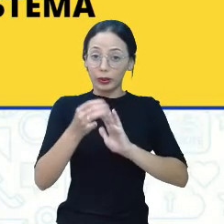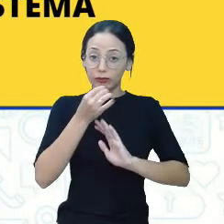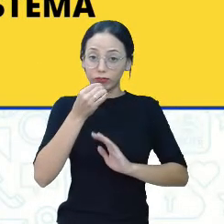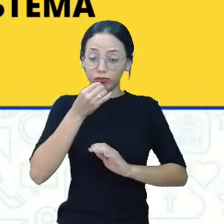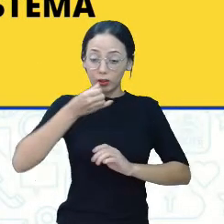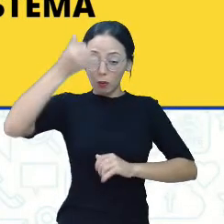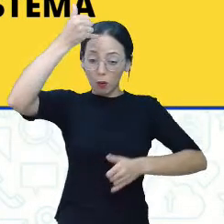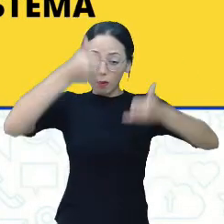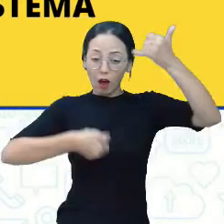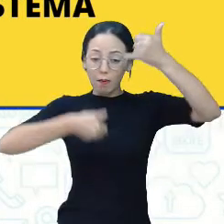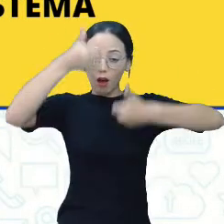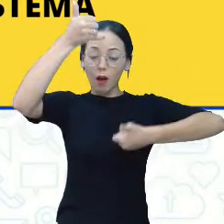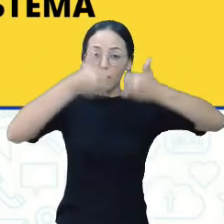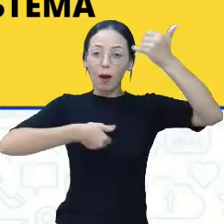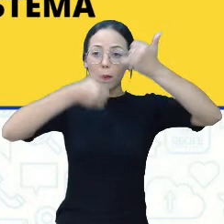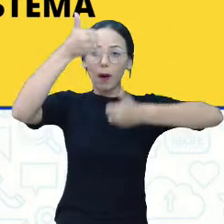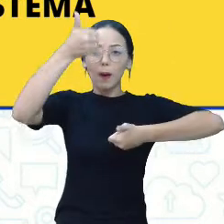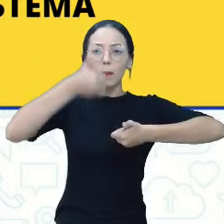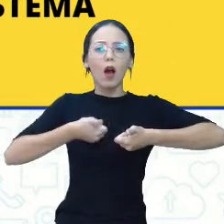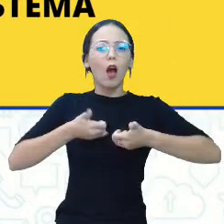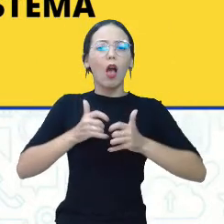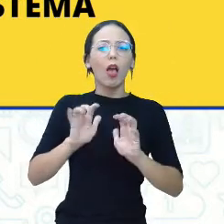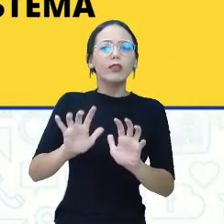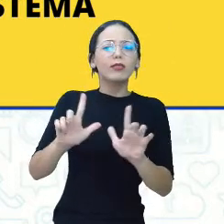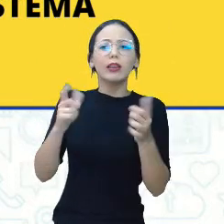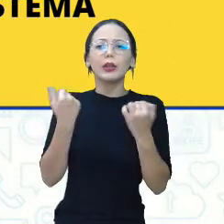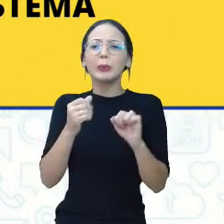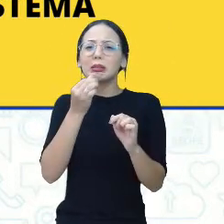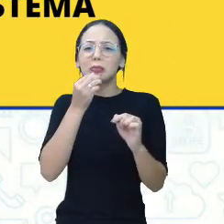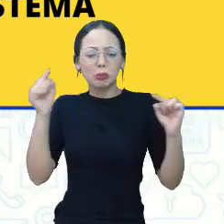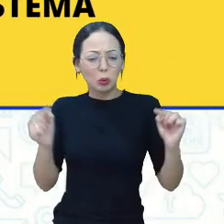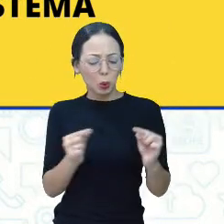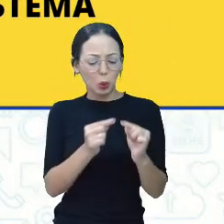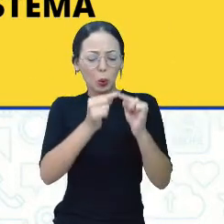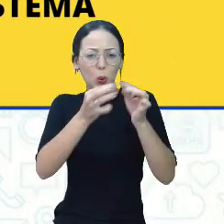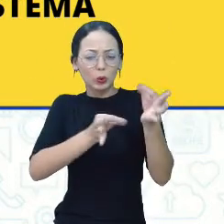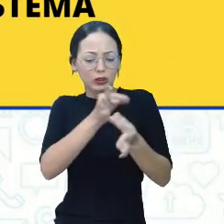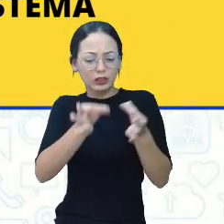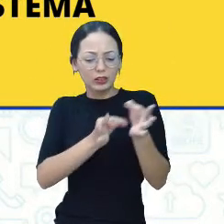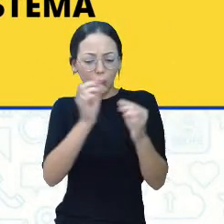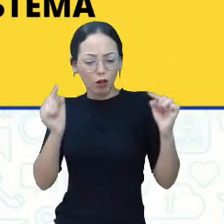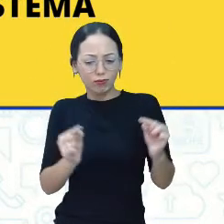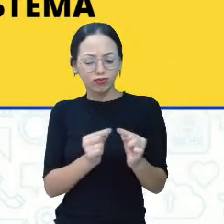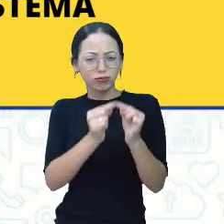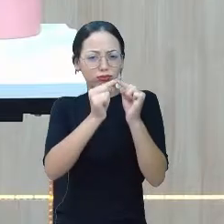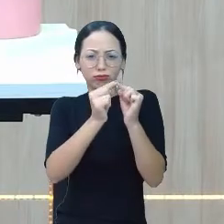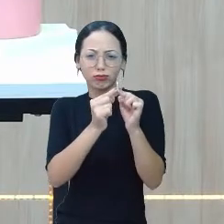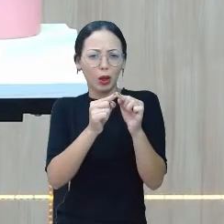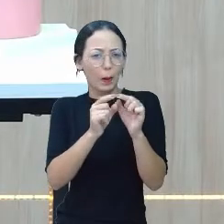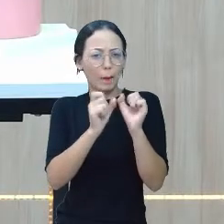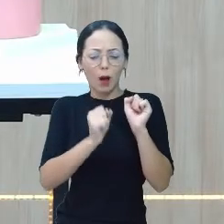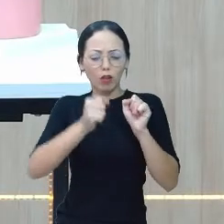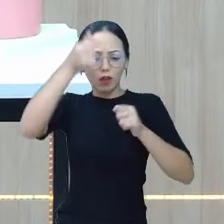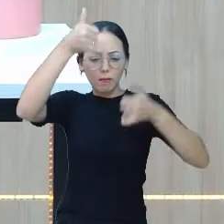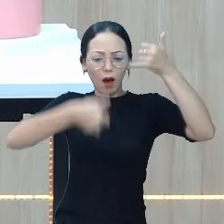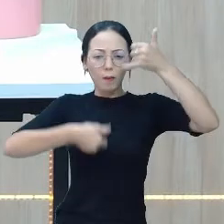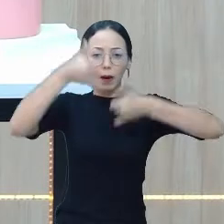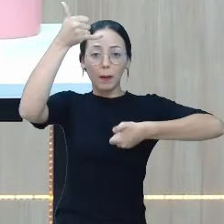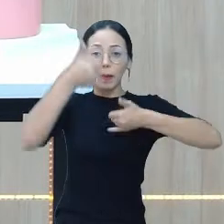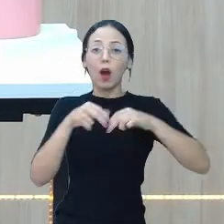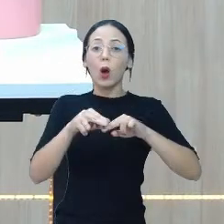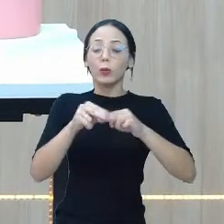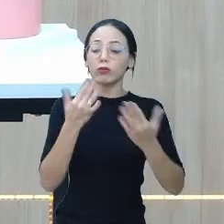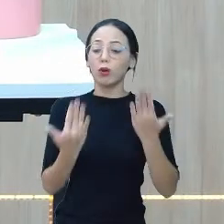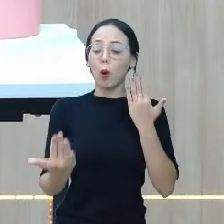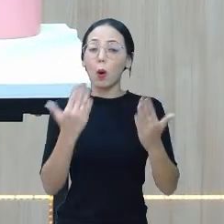informação, ela vai ser passada assim, ó, sem precisar que uma célula, neste caso, toque na outra. Por isso que a gente compara o